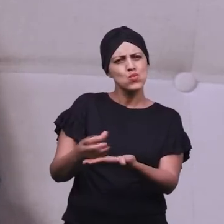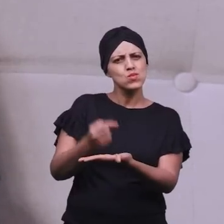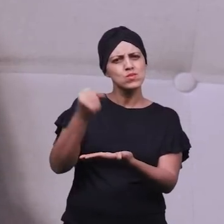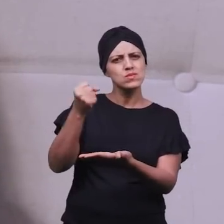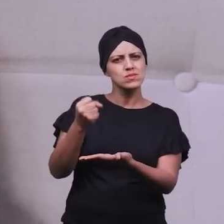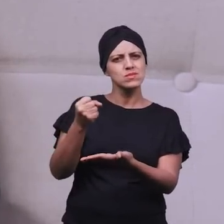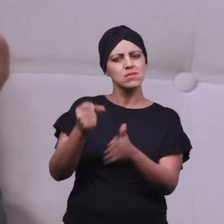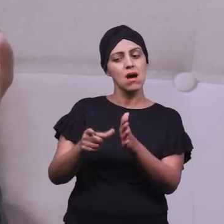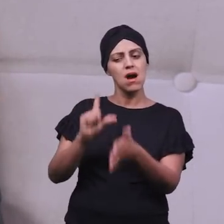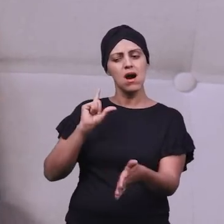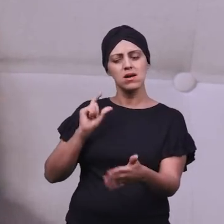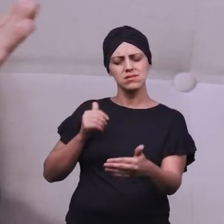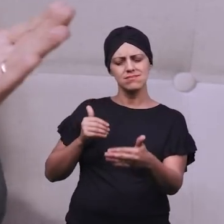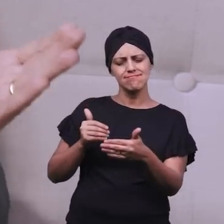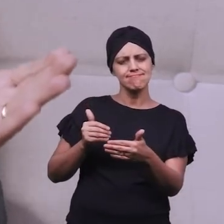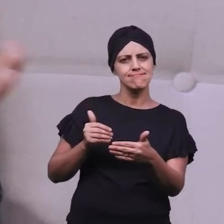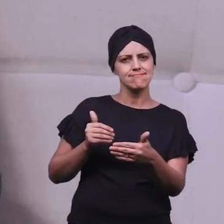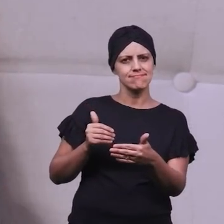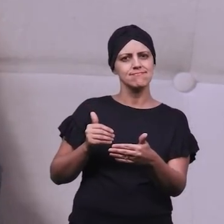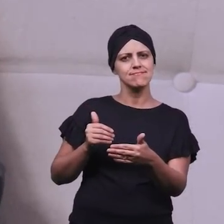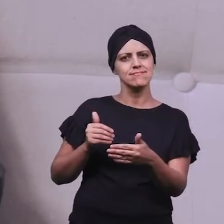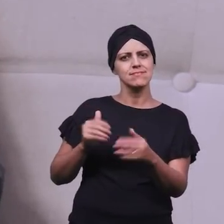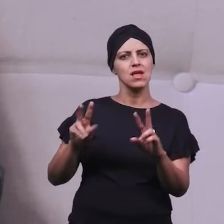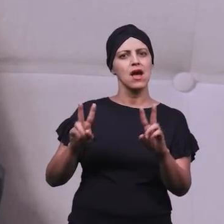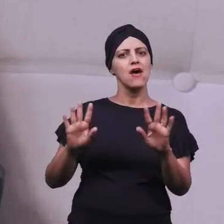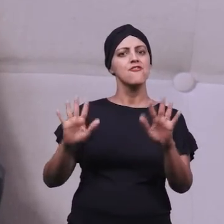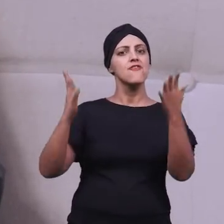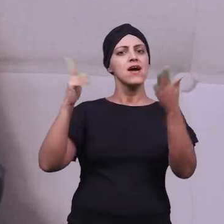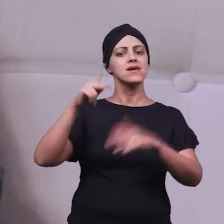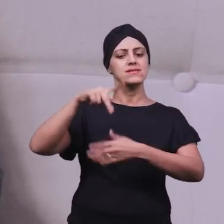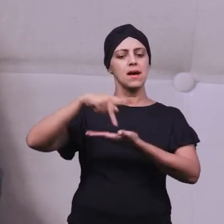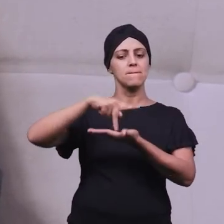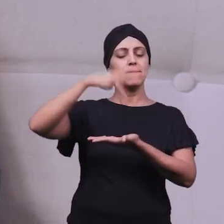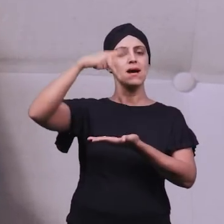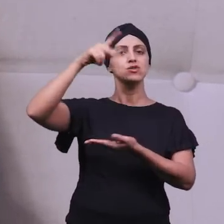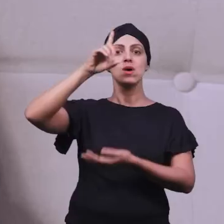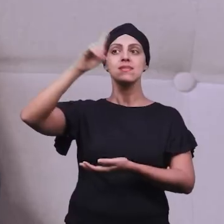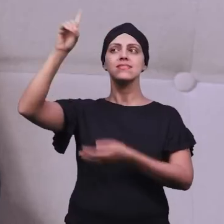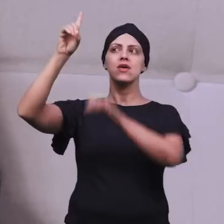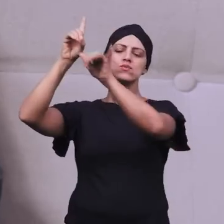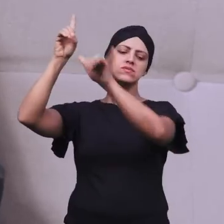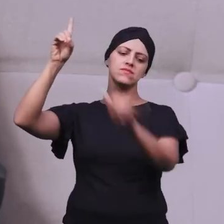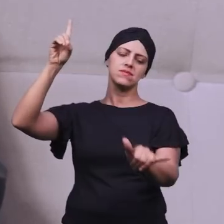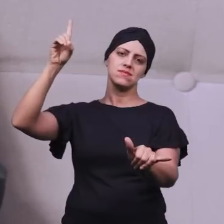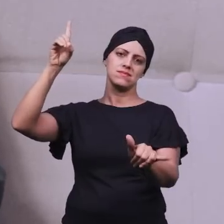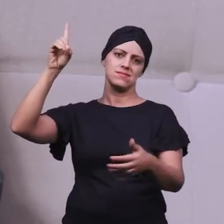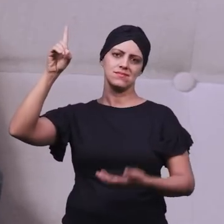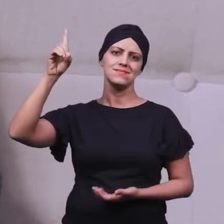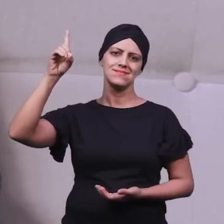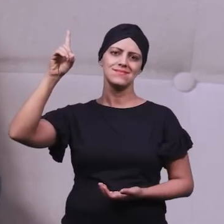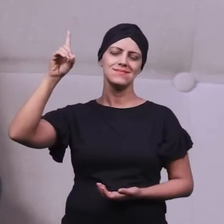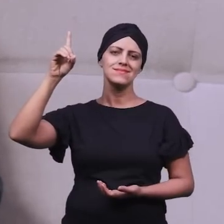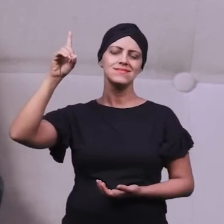do último momento no Egito, incluindo a Páscoa, ela foi dada por Deus, na sua infinita